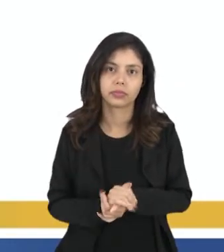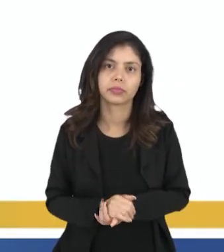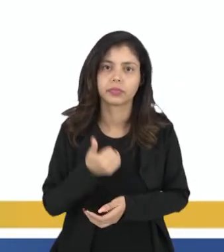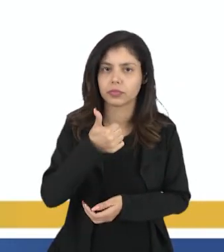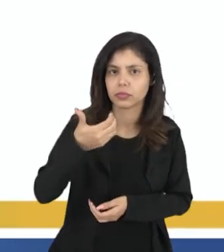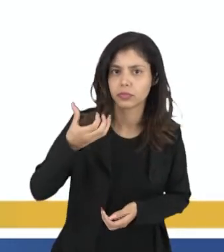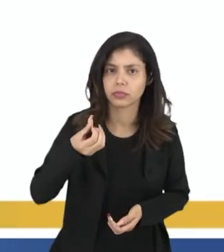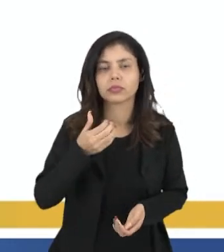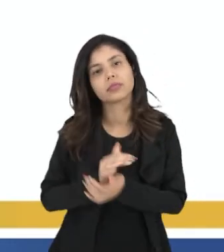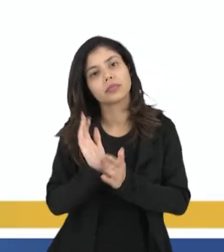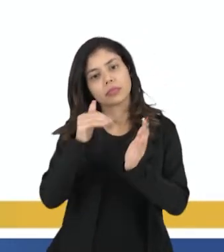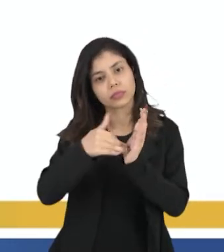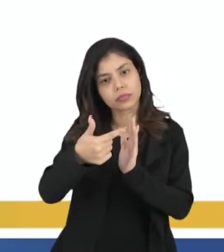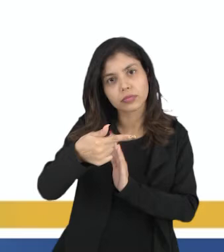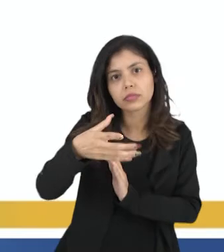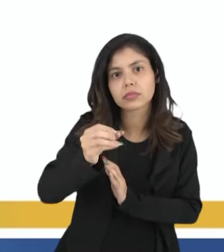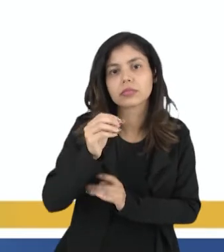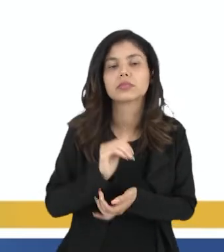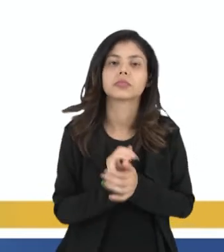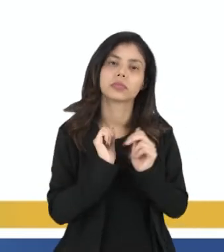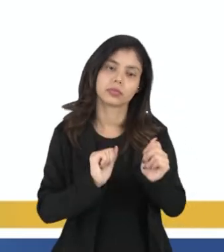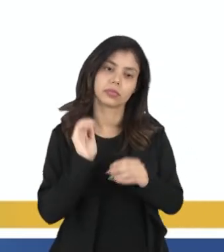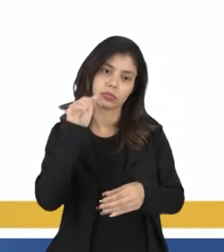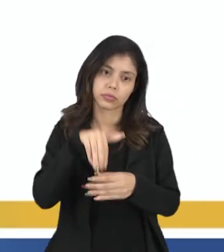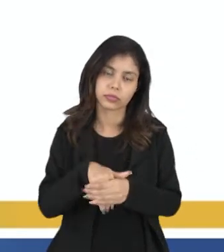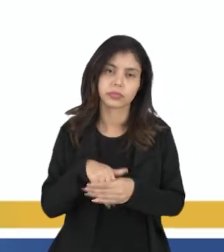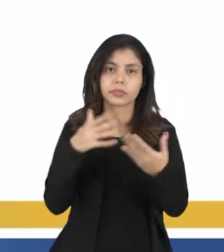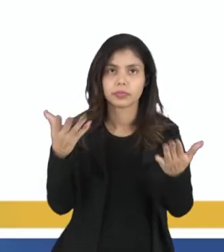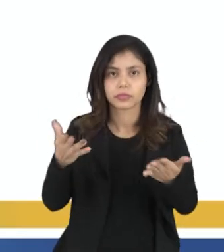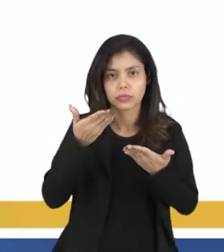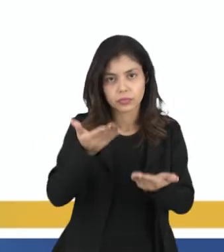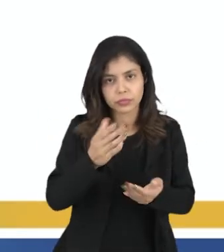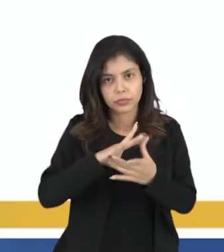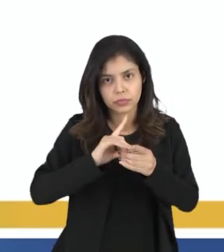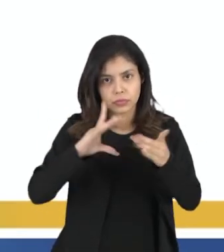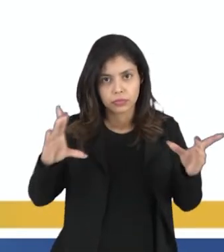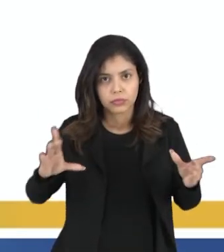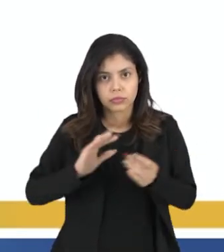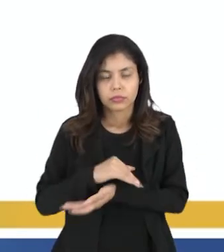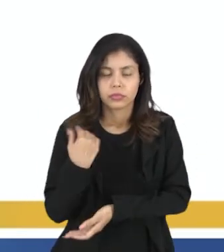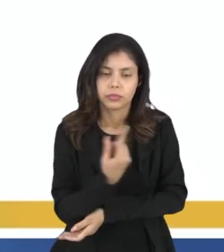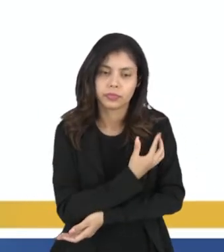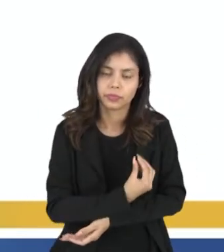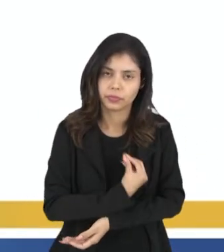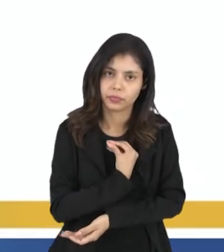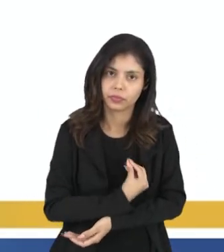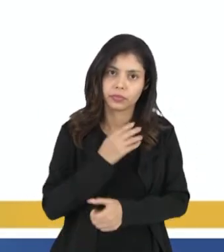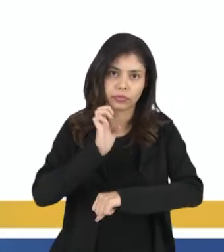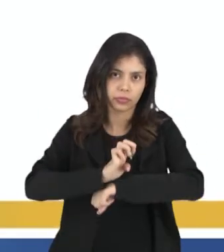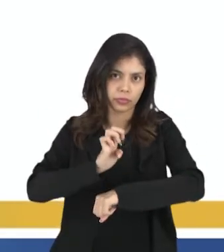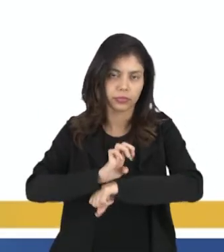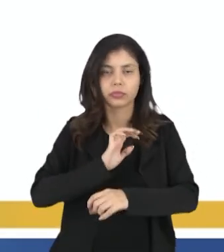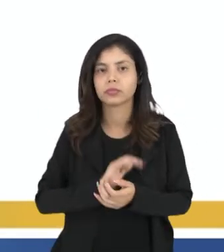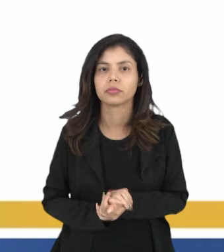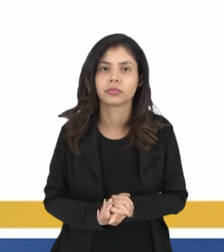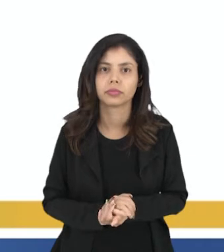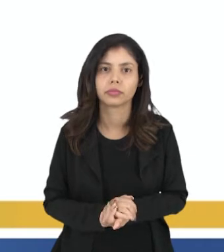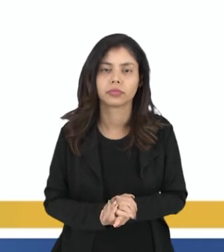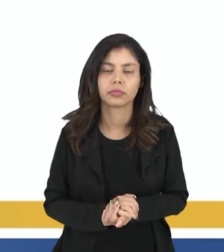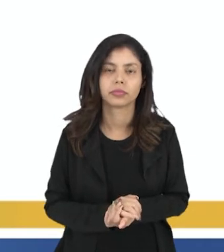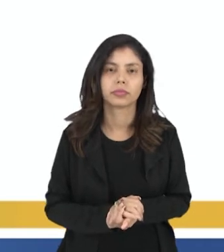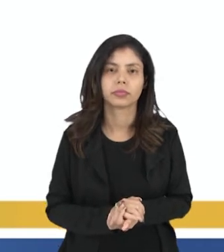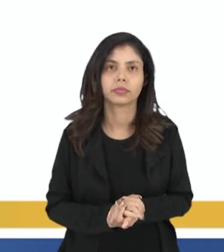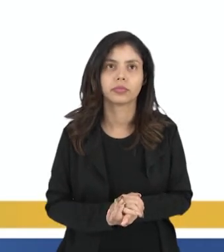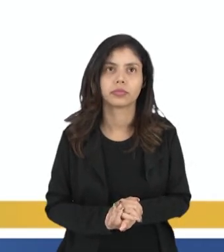16 anos, até os 70 anos pode estar votando. Essa é a forma democrática que vivemos hoje no Estado, né? E